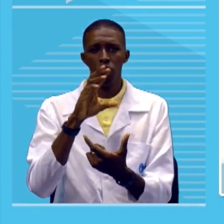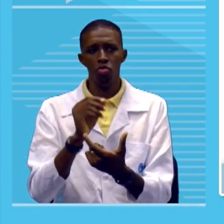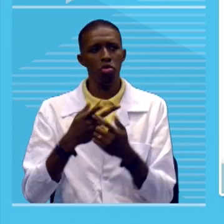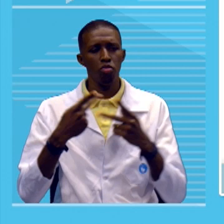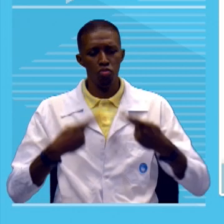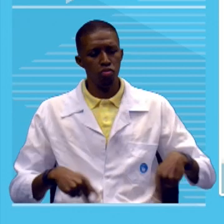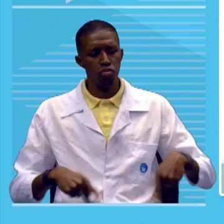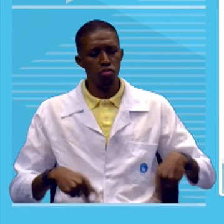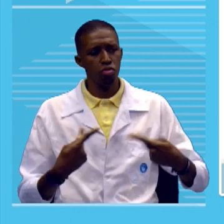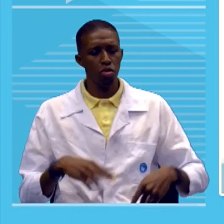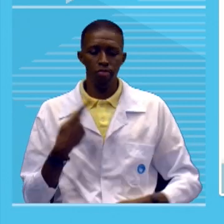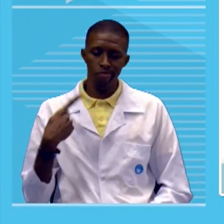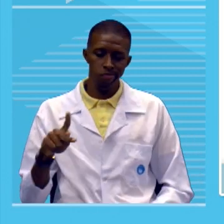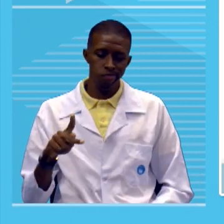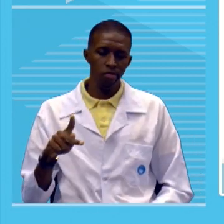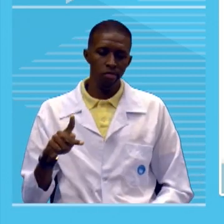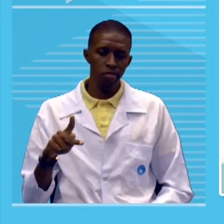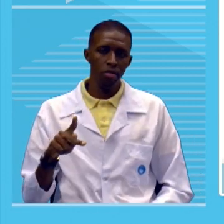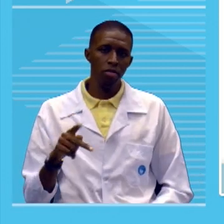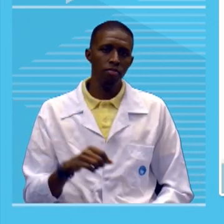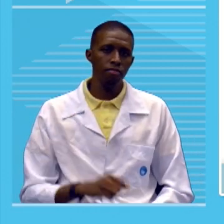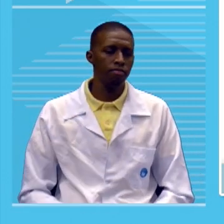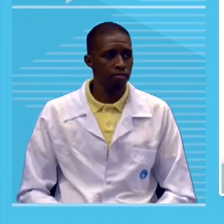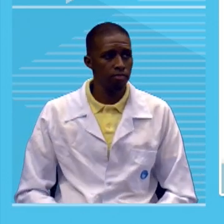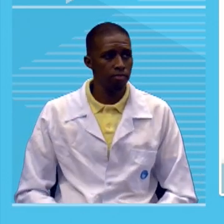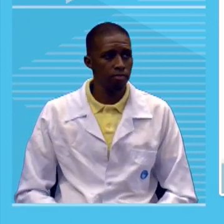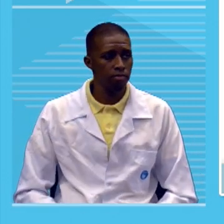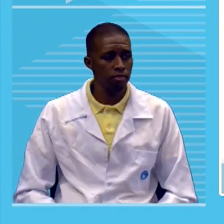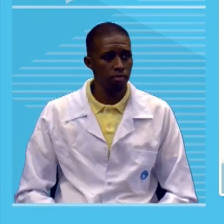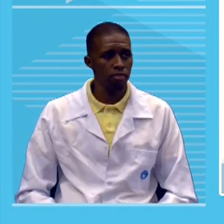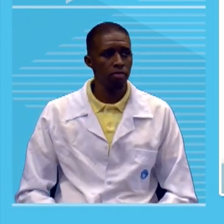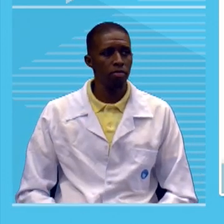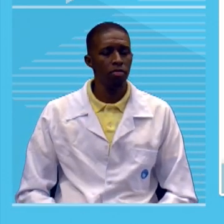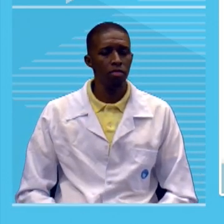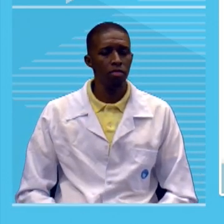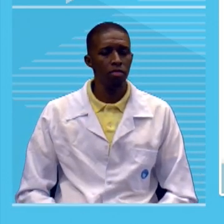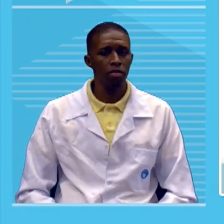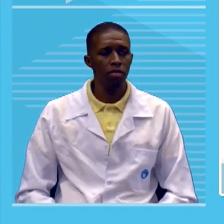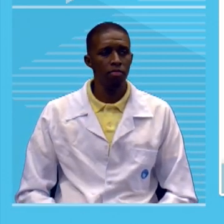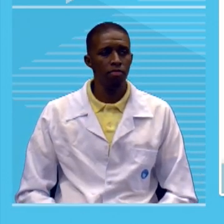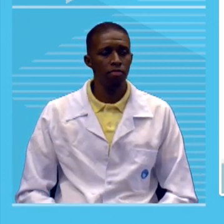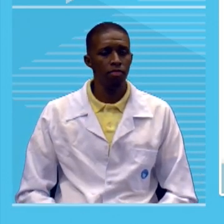Ah, professor, legal. Muito interessante.